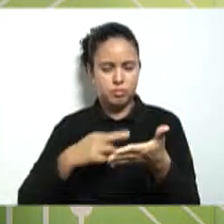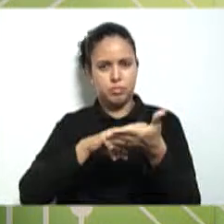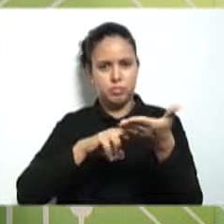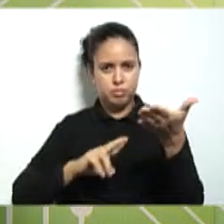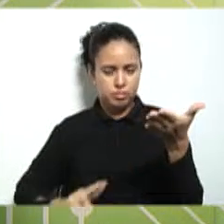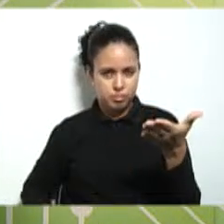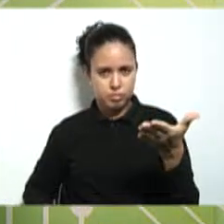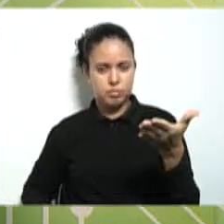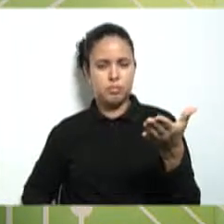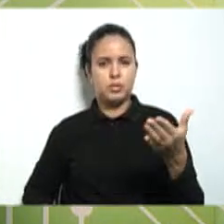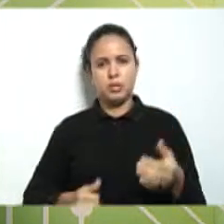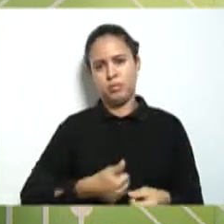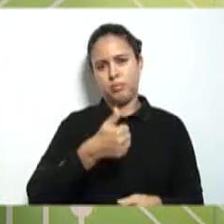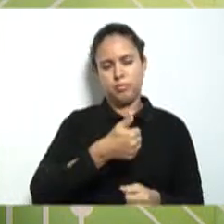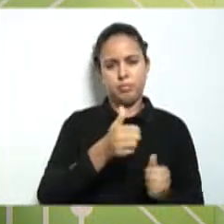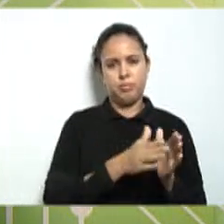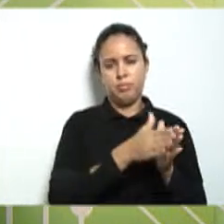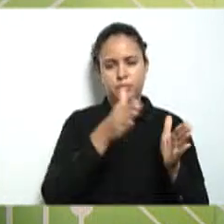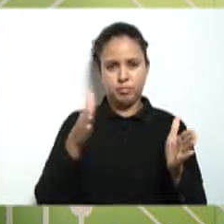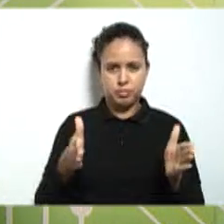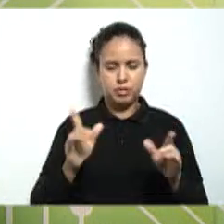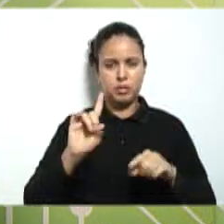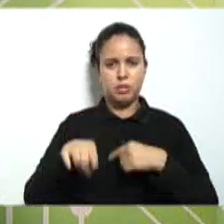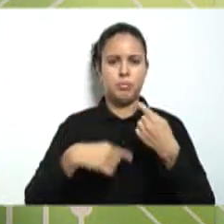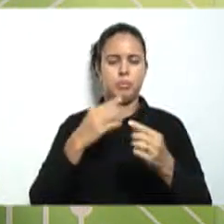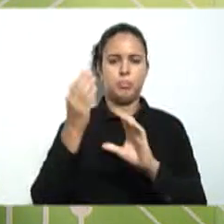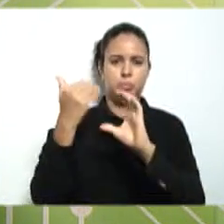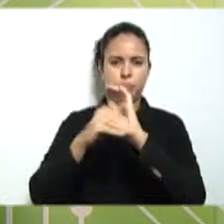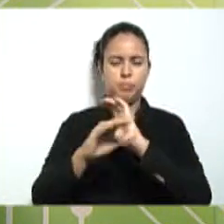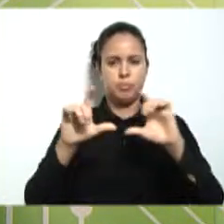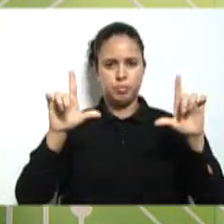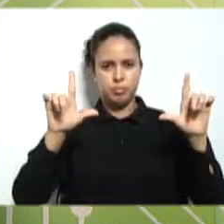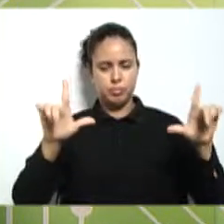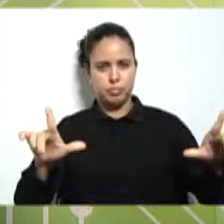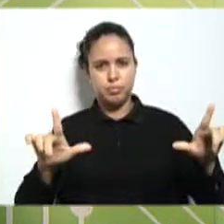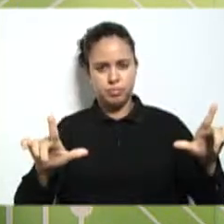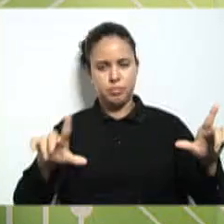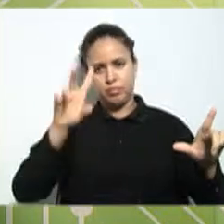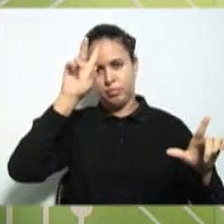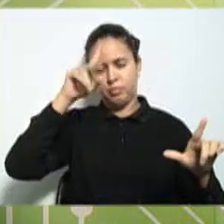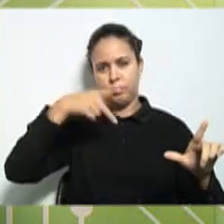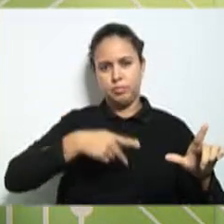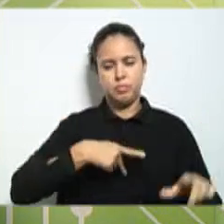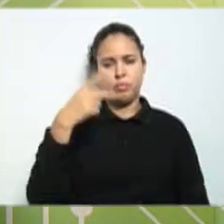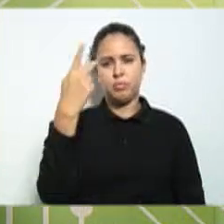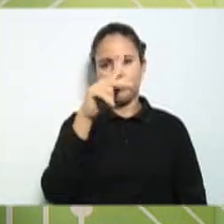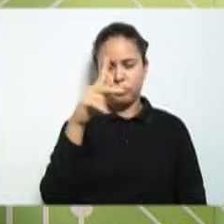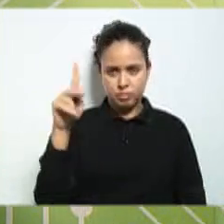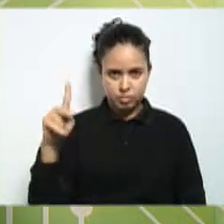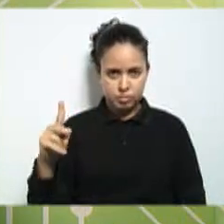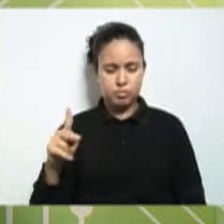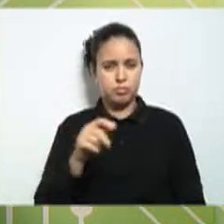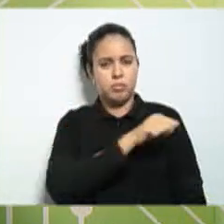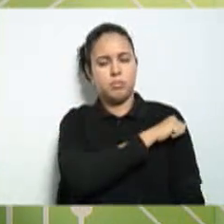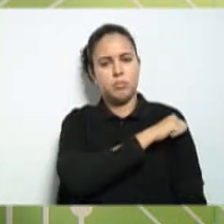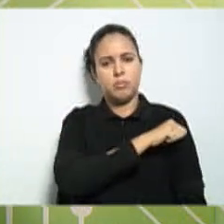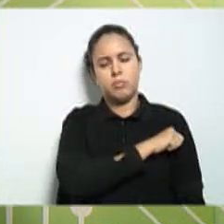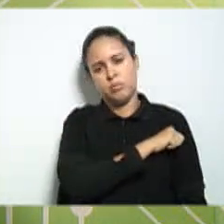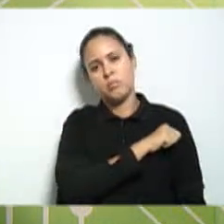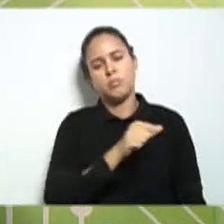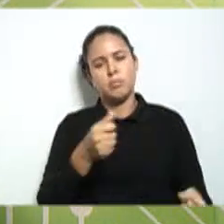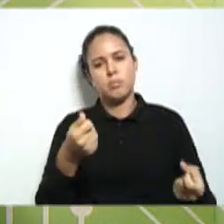o relatório da primeira etapa. Depois vocês vão receber esses certificados digitais individuais para todos os alunos, dizendo que vocês terminaram